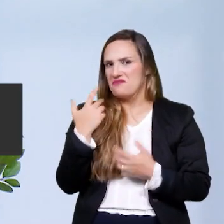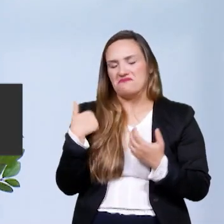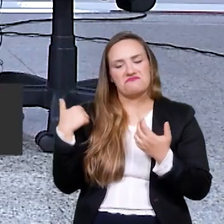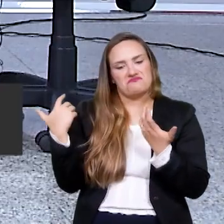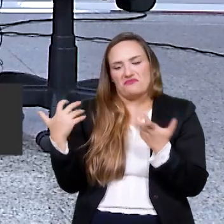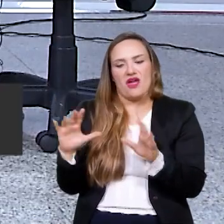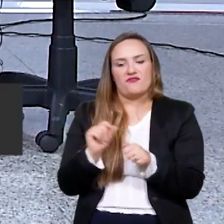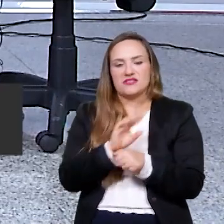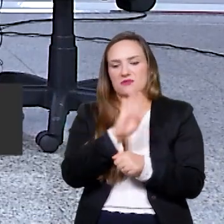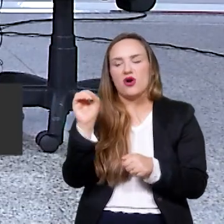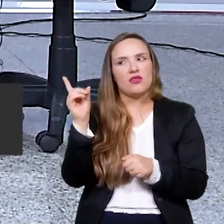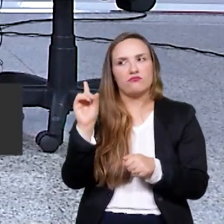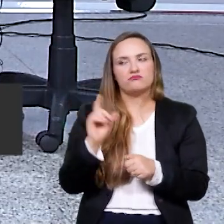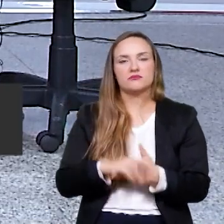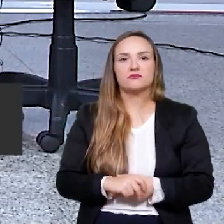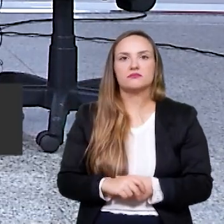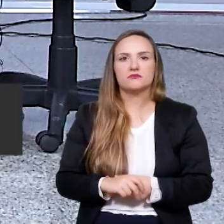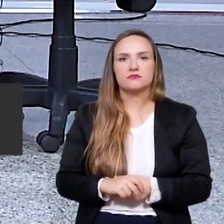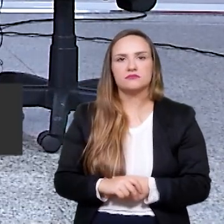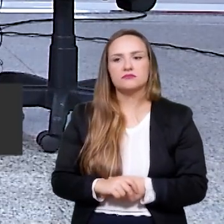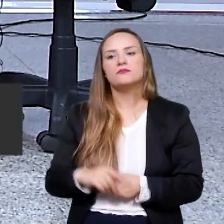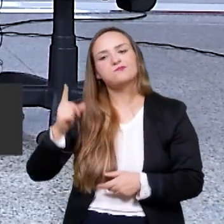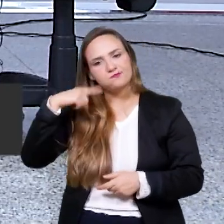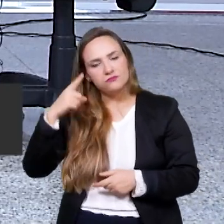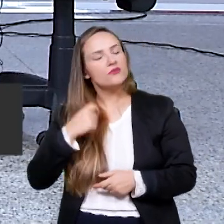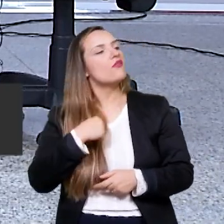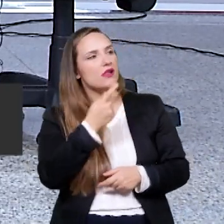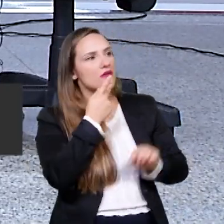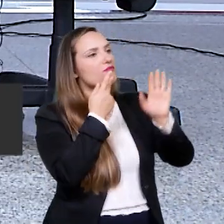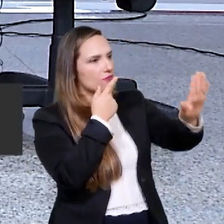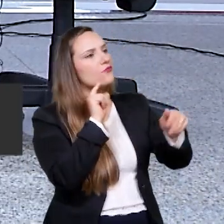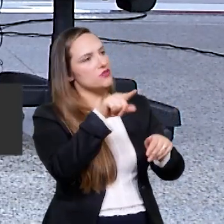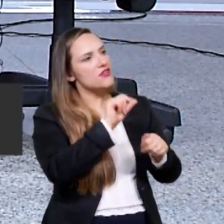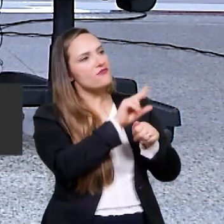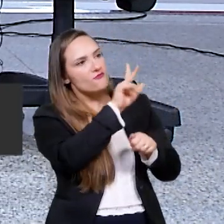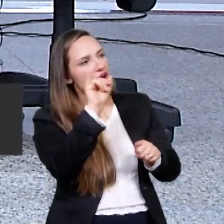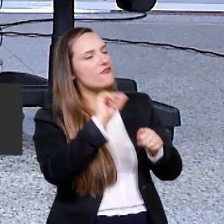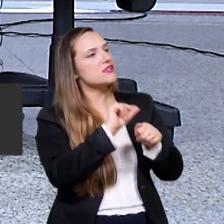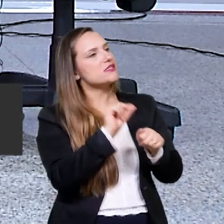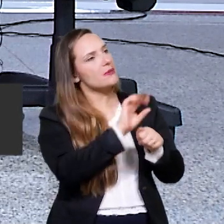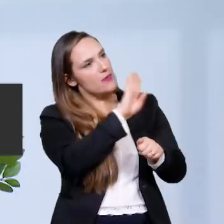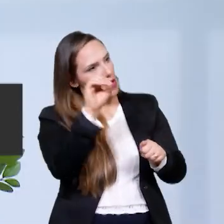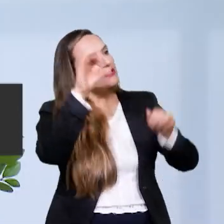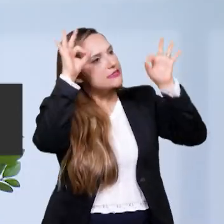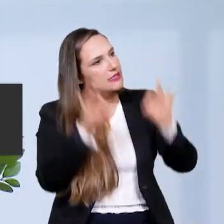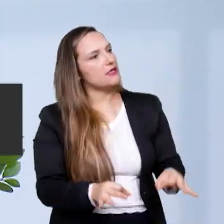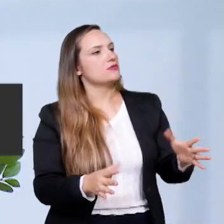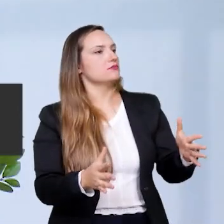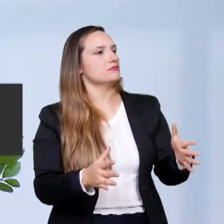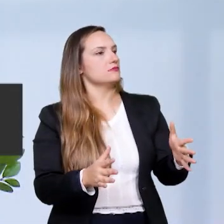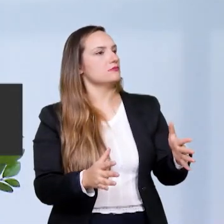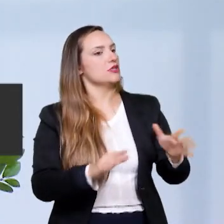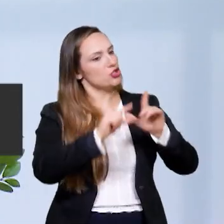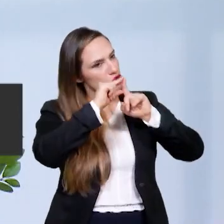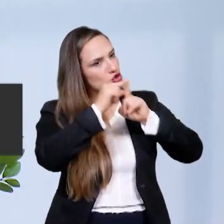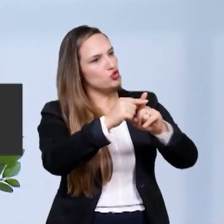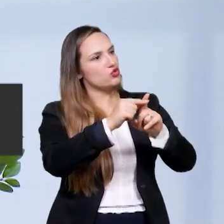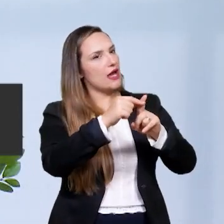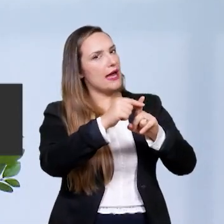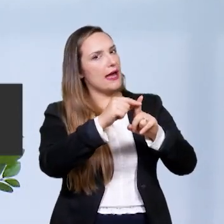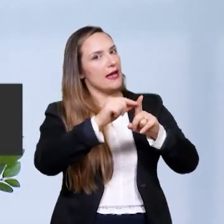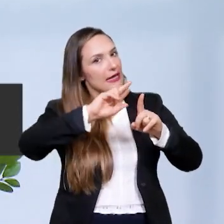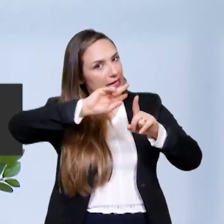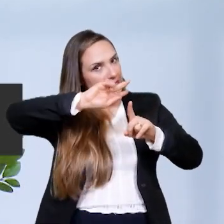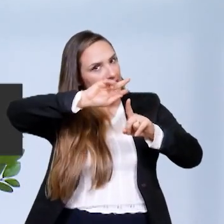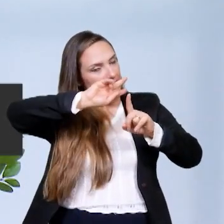até a delegacia e fizemos que ele lavrasse um outro boletim de ocorrência com a tipificação correta. Por quê? Quando há o